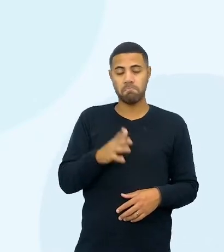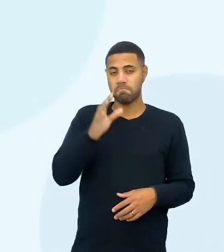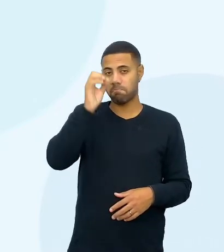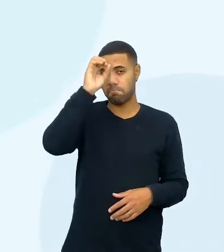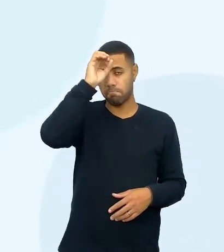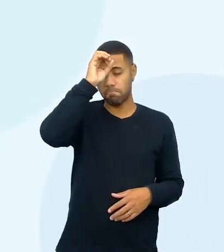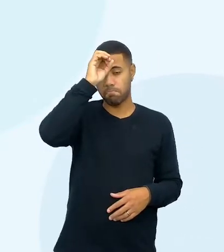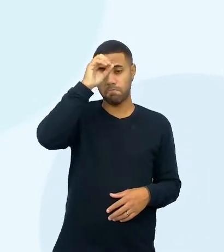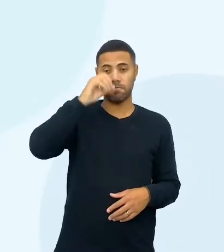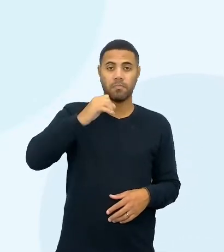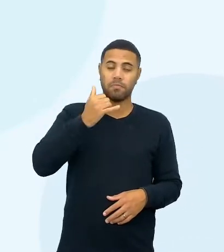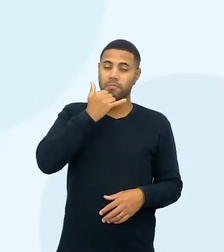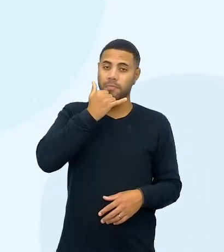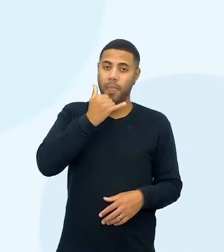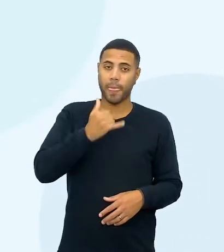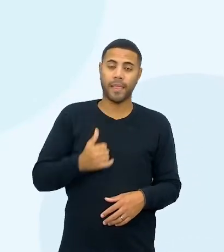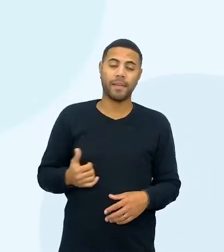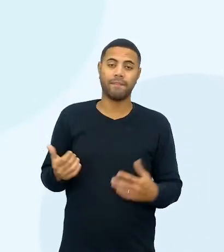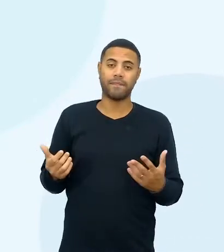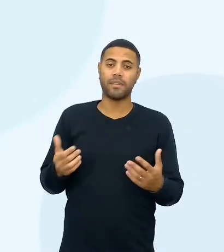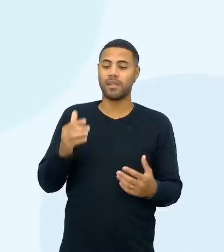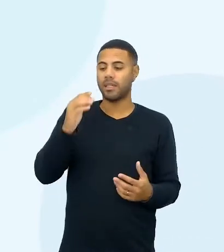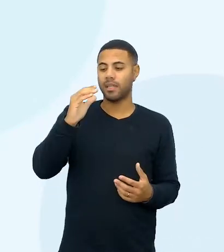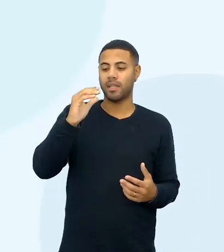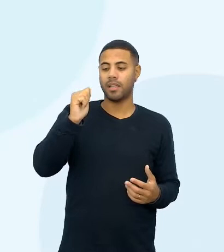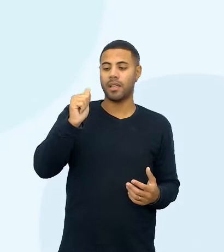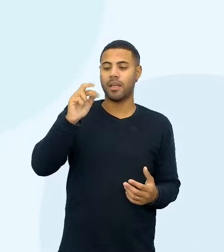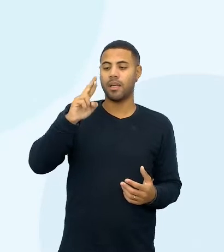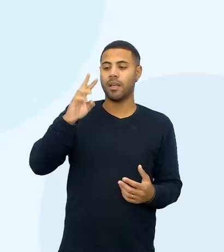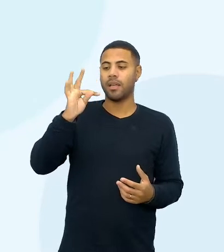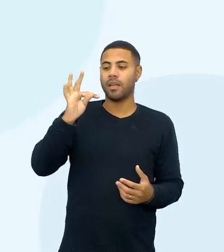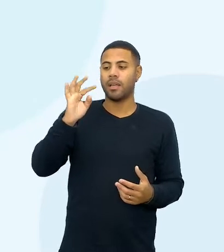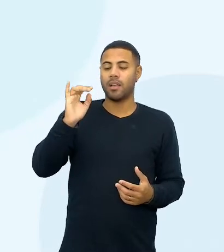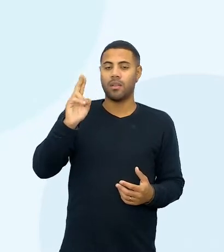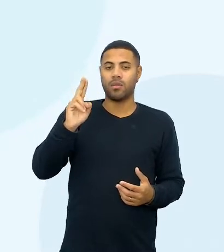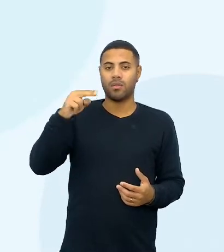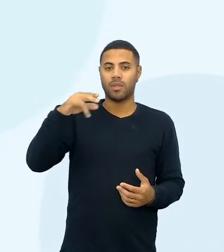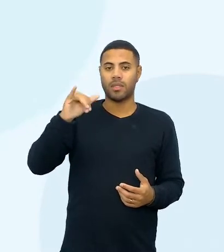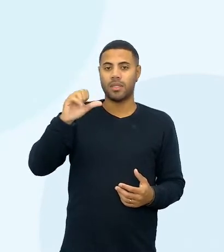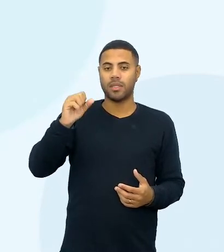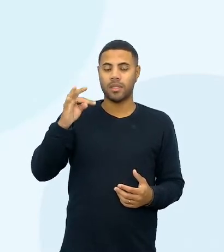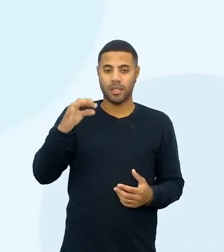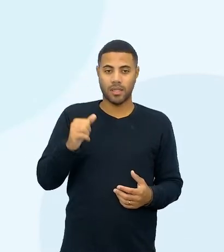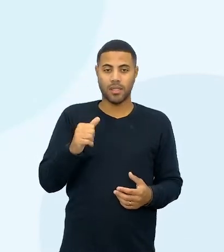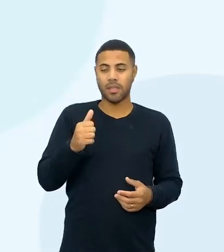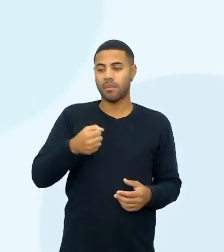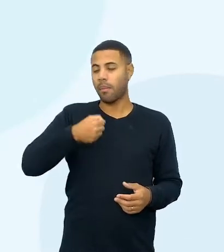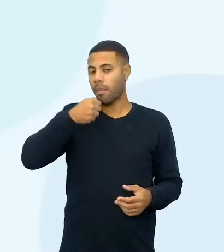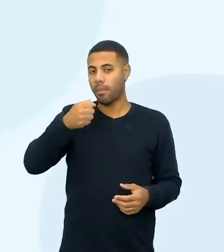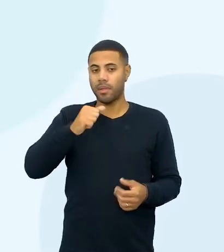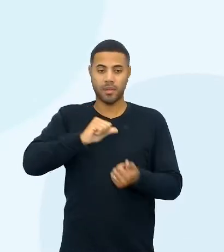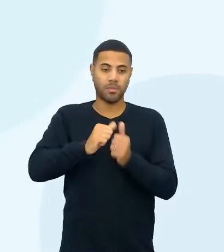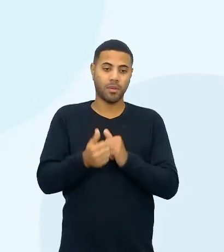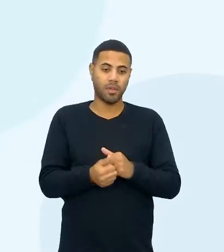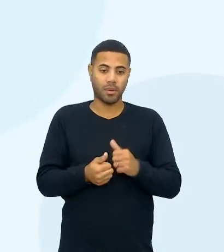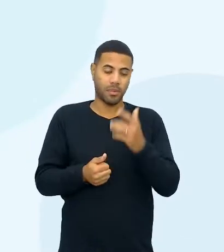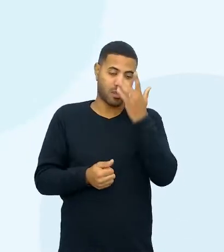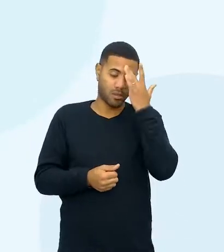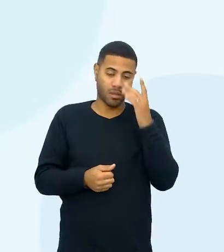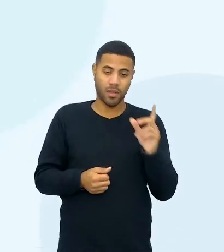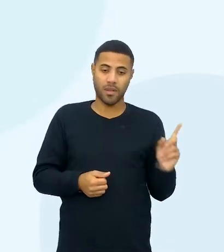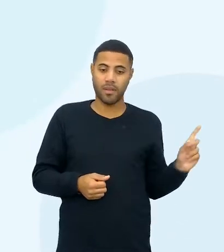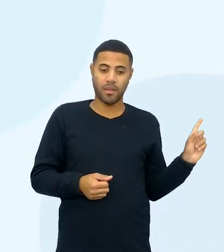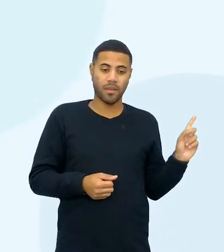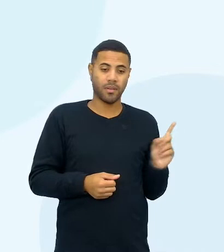de não, bate-pronto, então, não. Vamos supor, eu estou apresentando um programa esportivo, você é uma atleta convidada, e aí o cartoon, ele faz